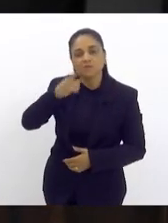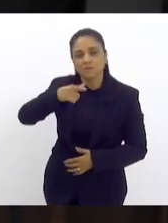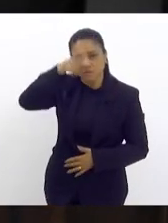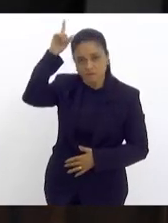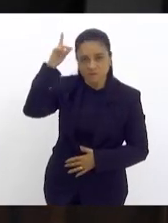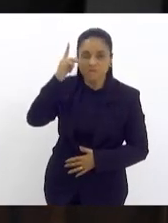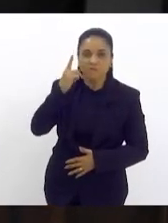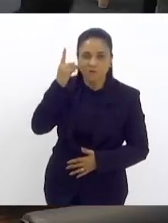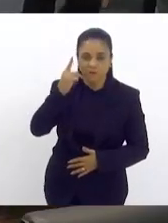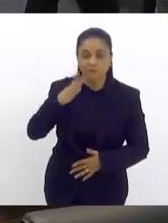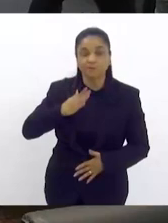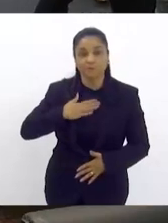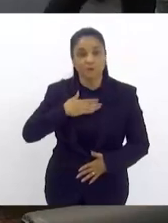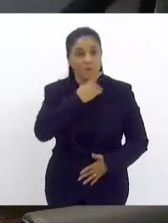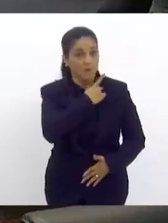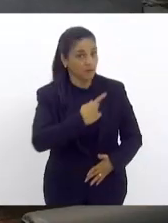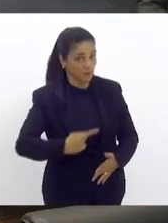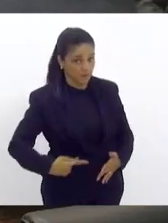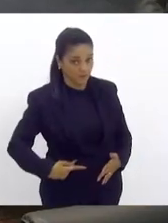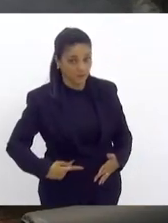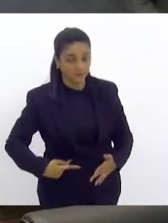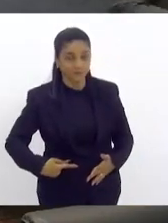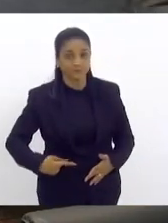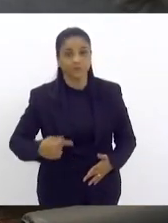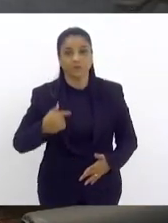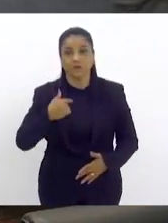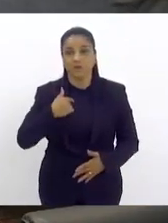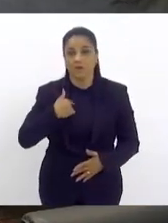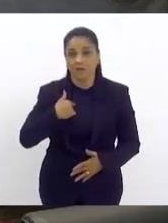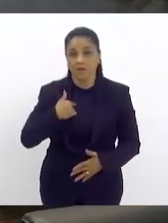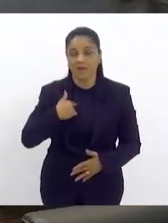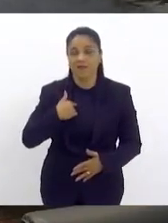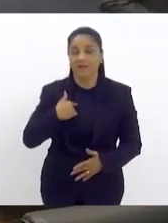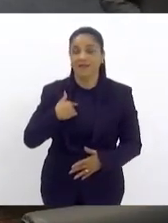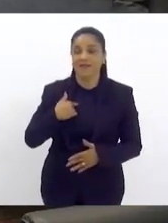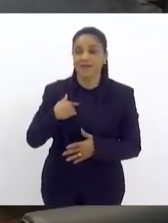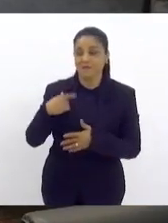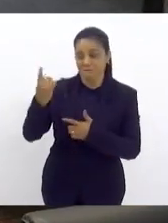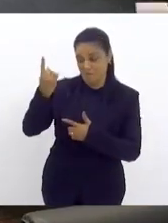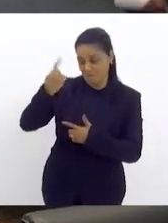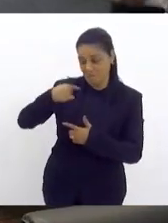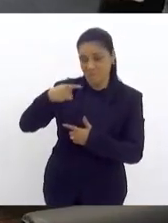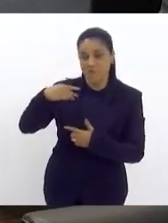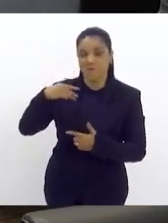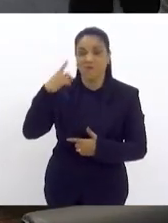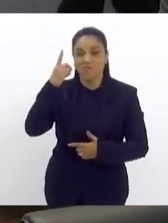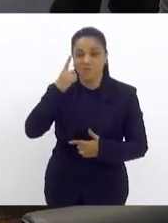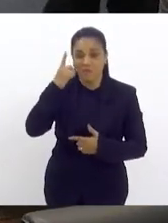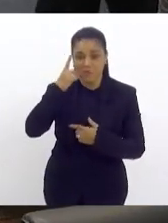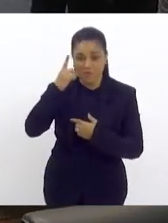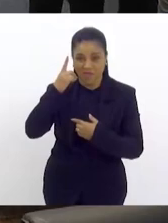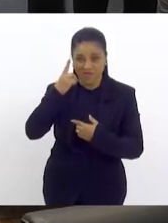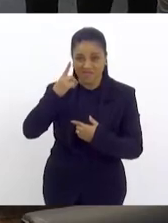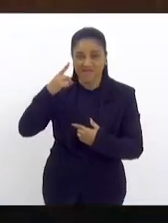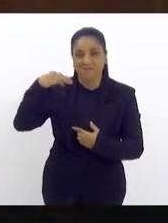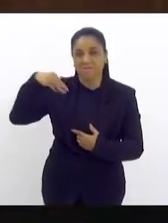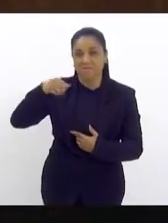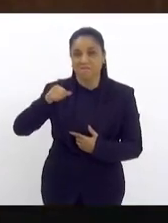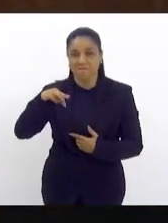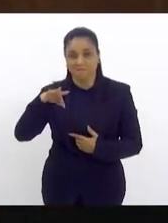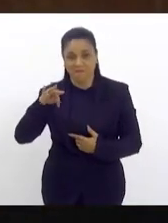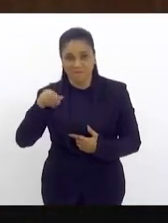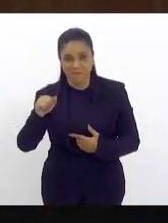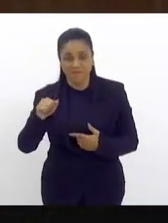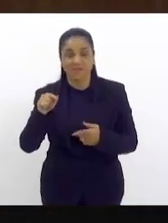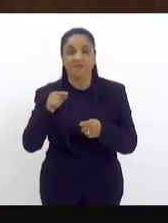senhor presidente encomeu-me a deputada Marta Rocha de comunicar vossa excelência os demais